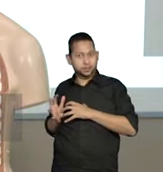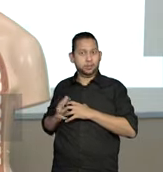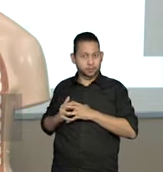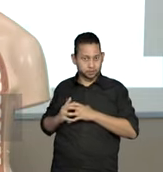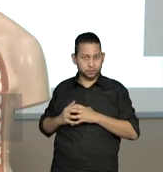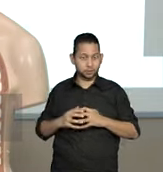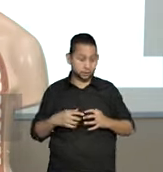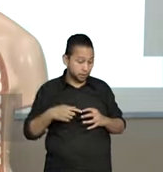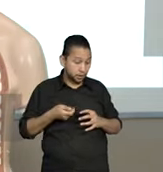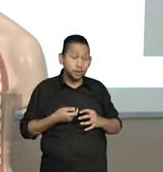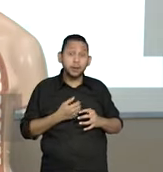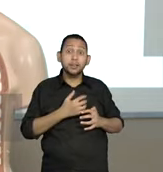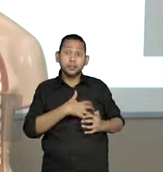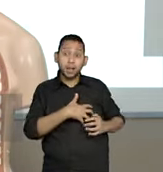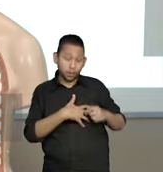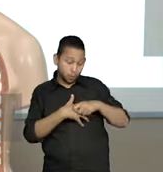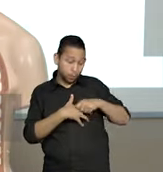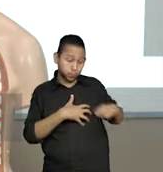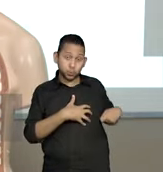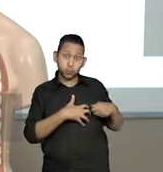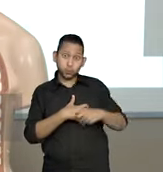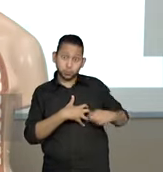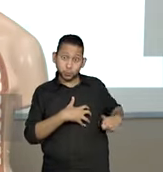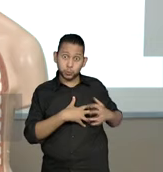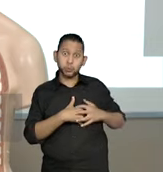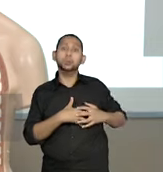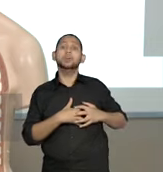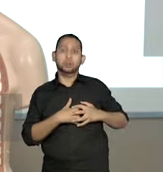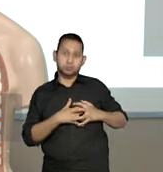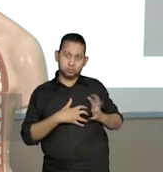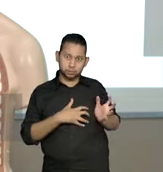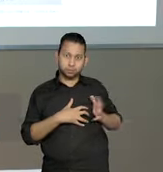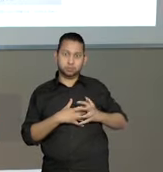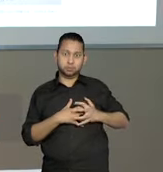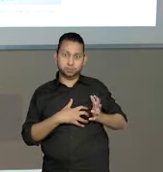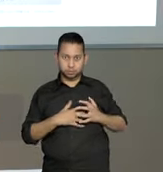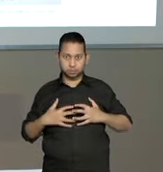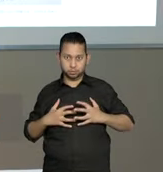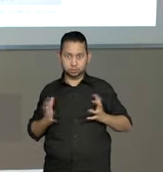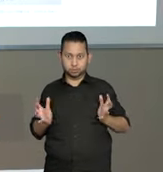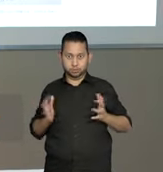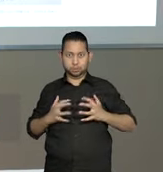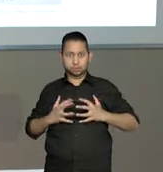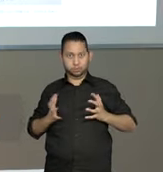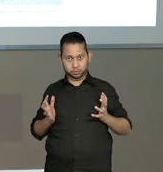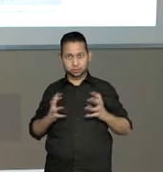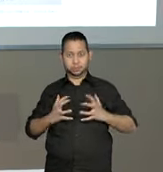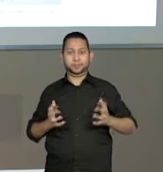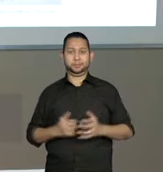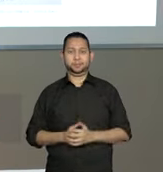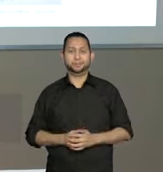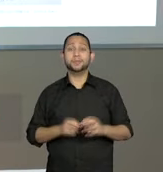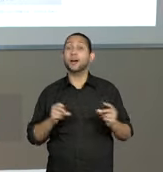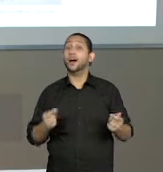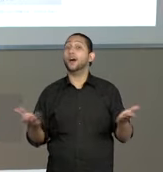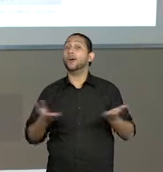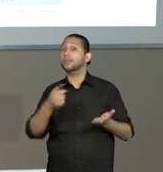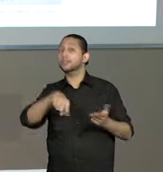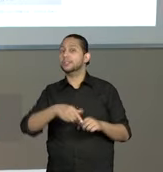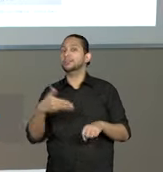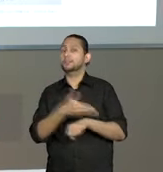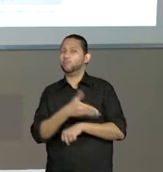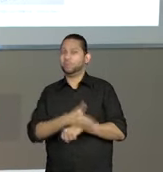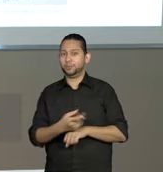músculo e osso para proteção. Agora, quero que vocês participem comigo. Vamos lá fazer